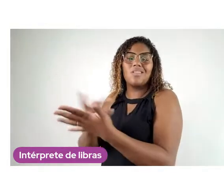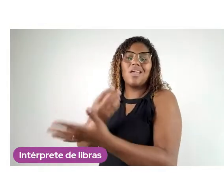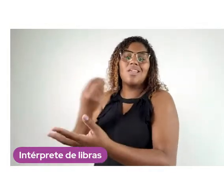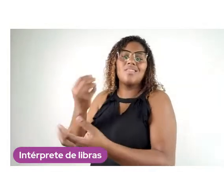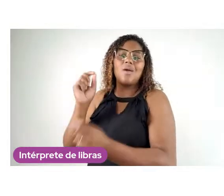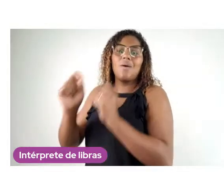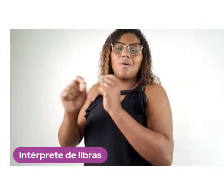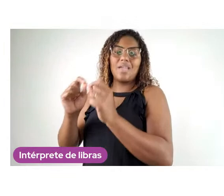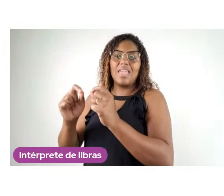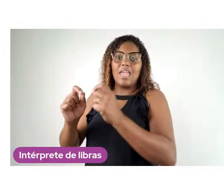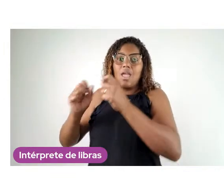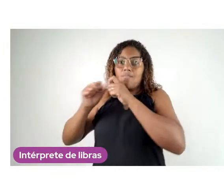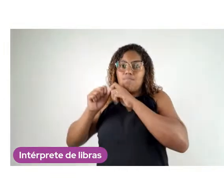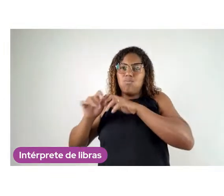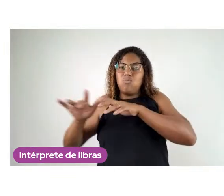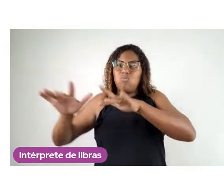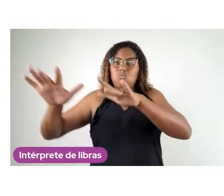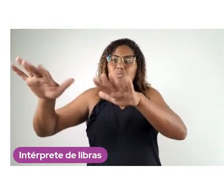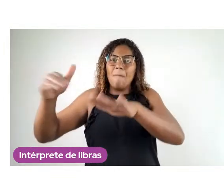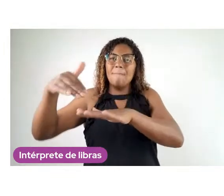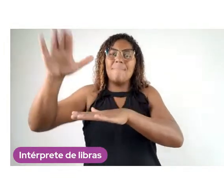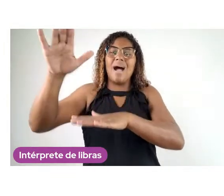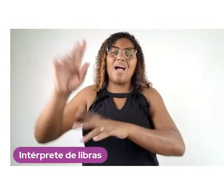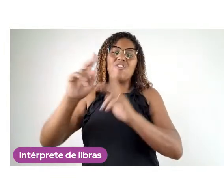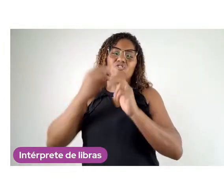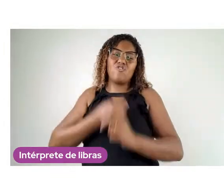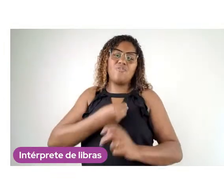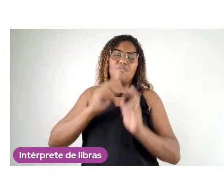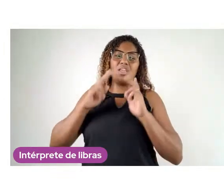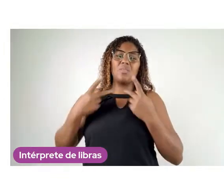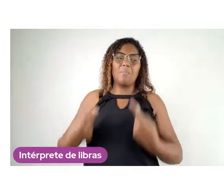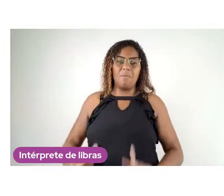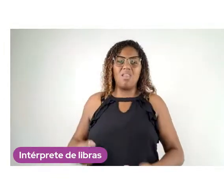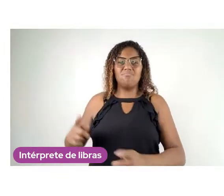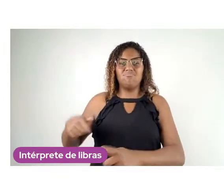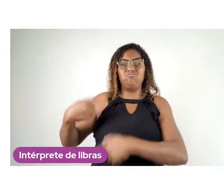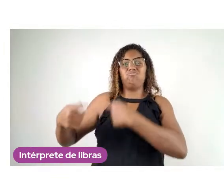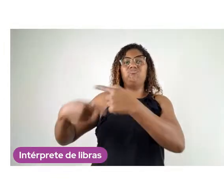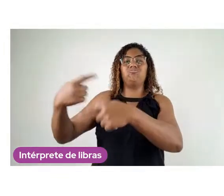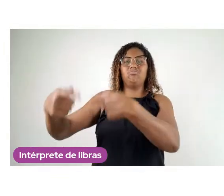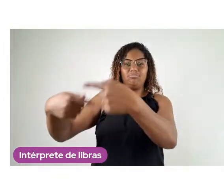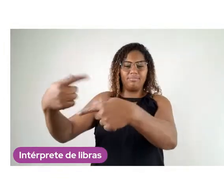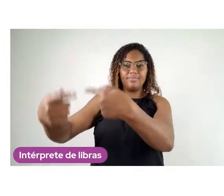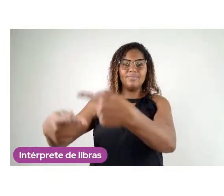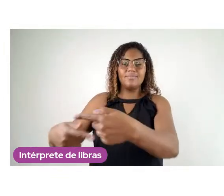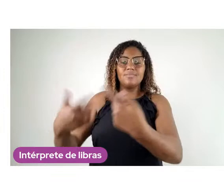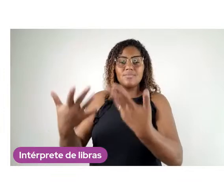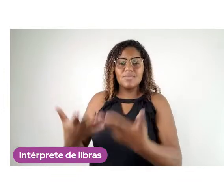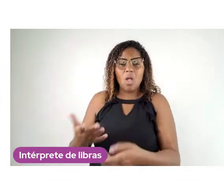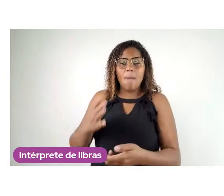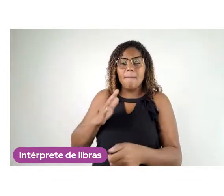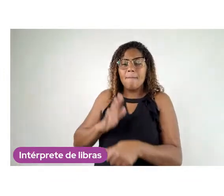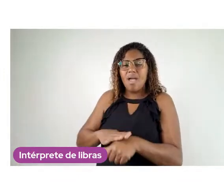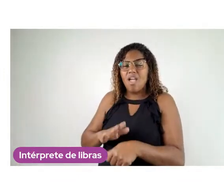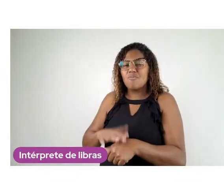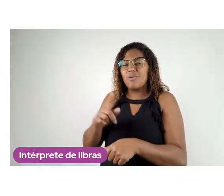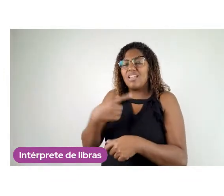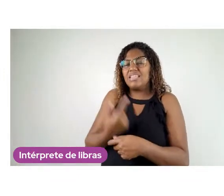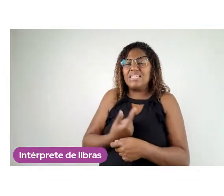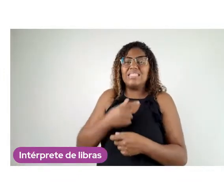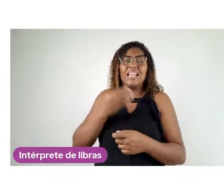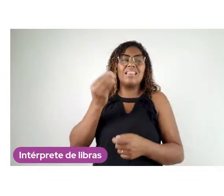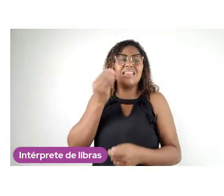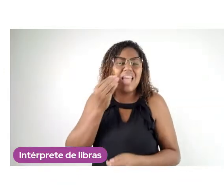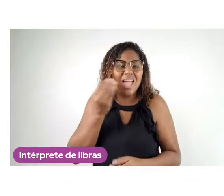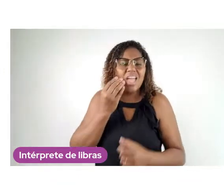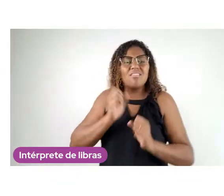de tempo da vida humana. Então, tudo que acontece hoje no oceano, por mais que a gente entre no cenário mais otimista,